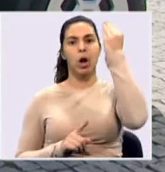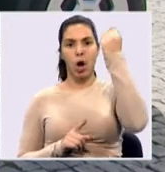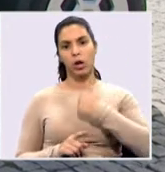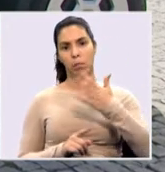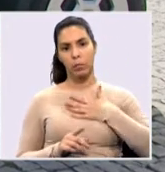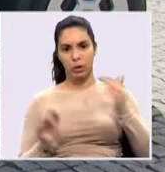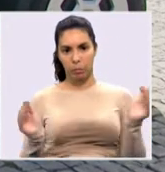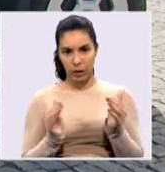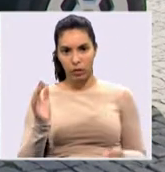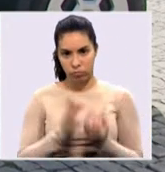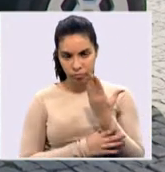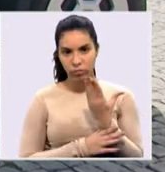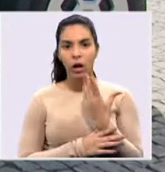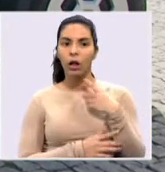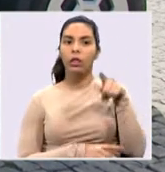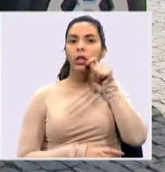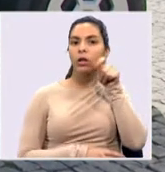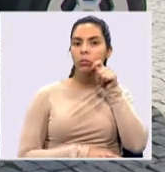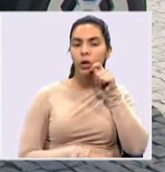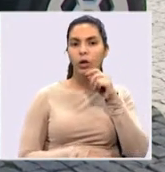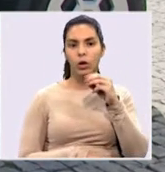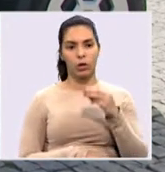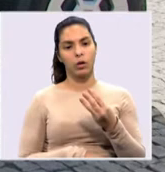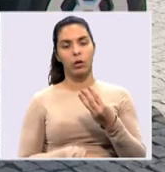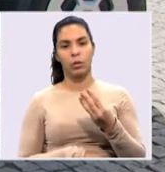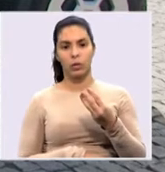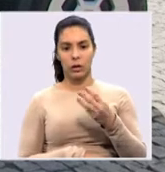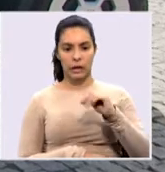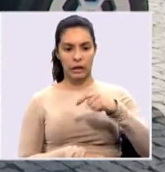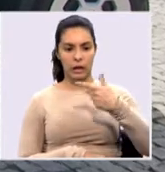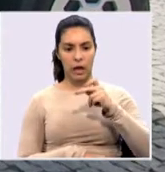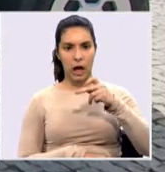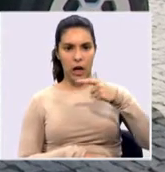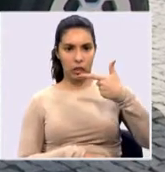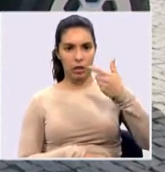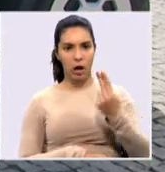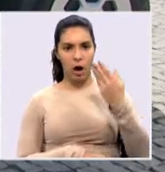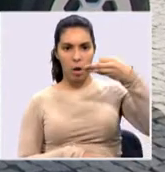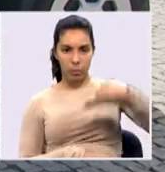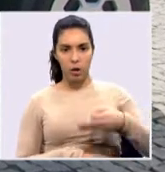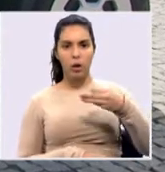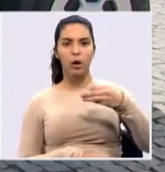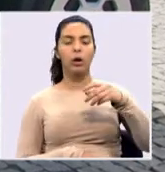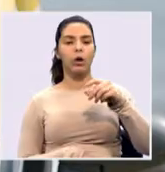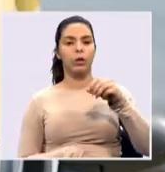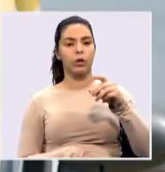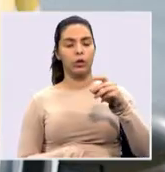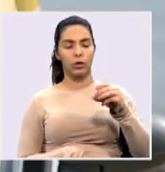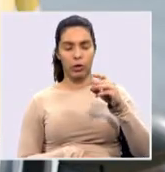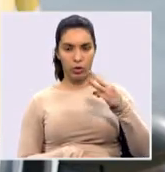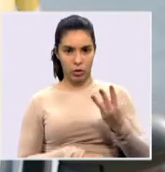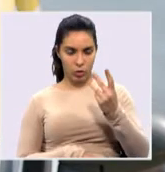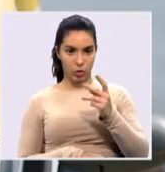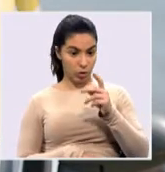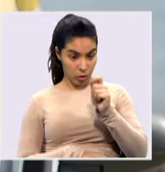melhor startup na categoria do turismo no Startup Europe Awards, não é? Portanto, venceram este concurso. É